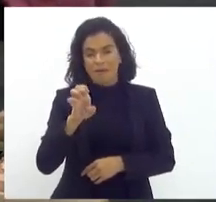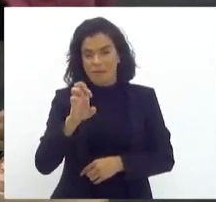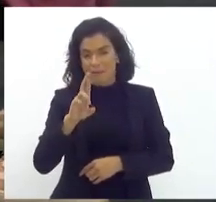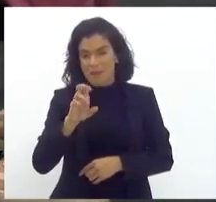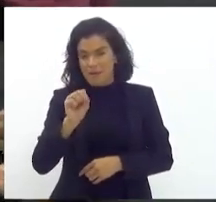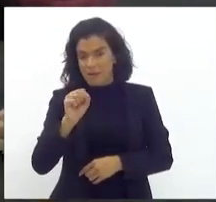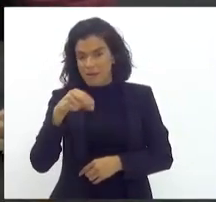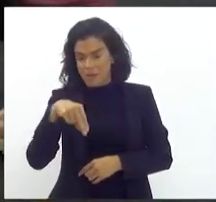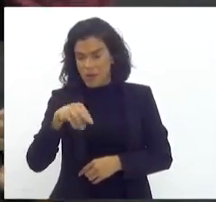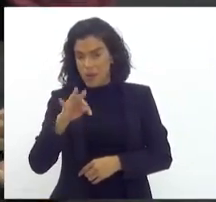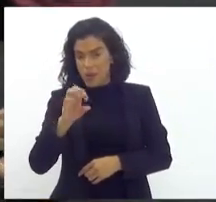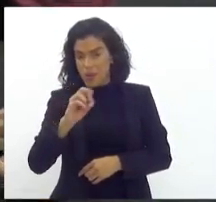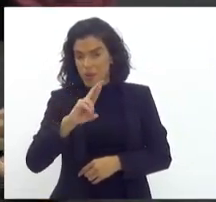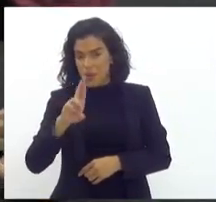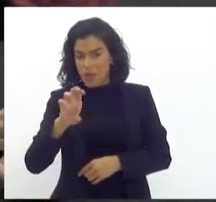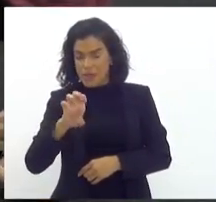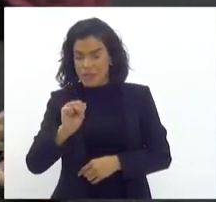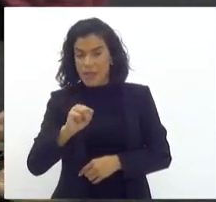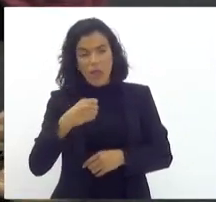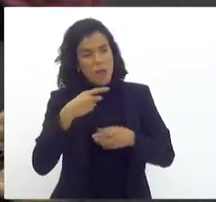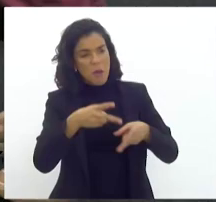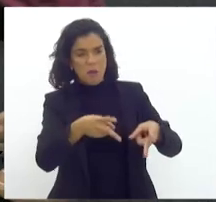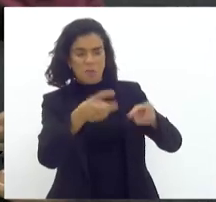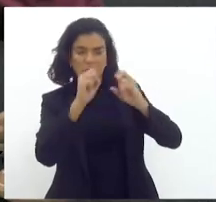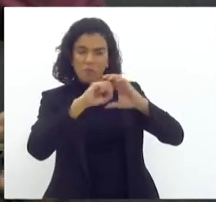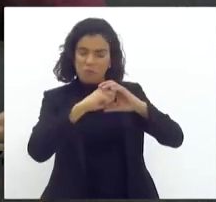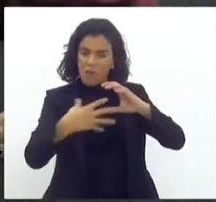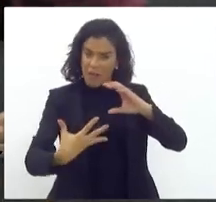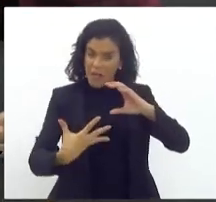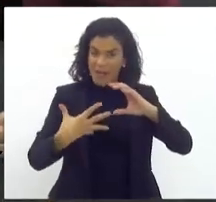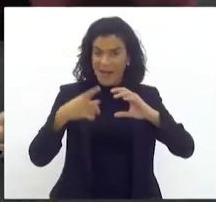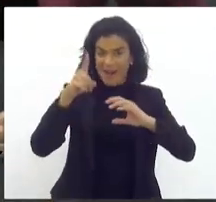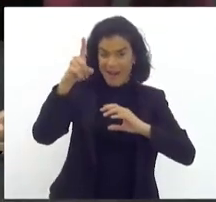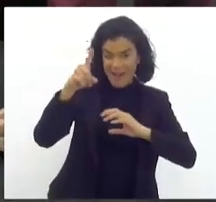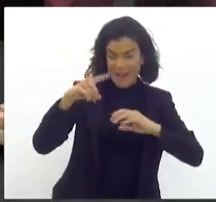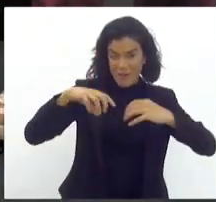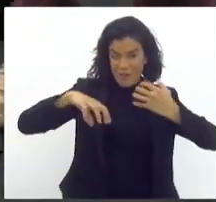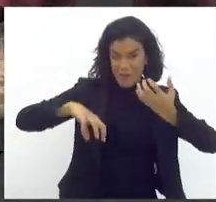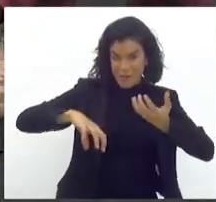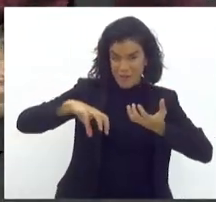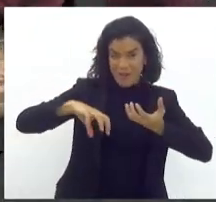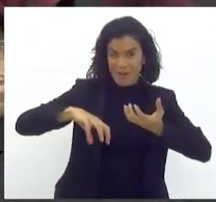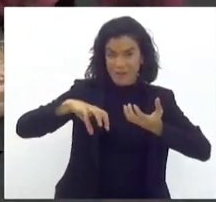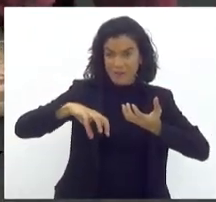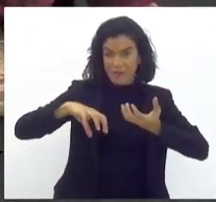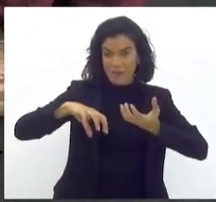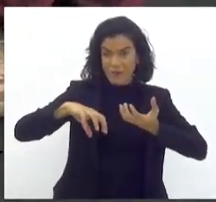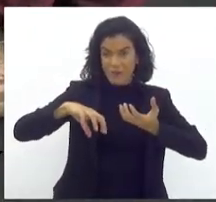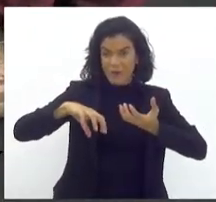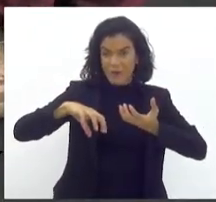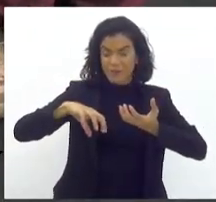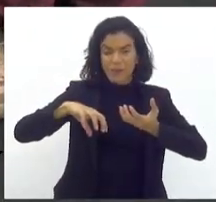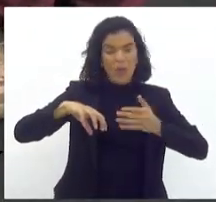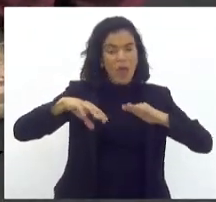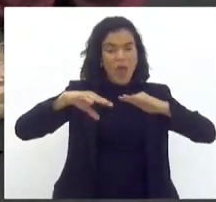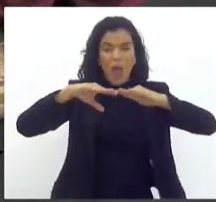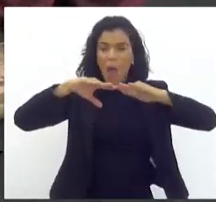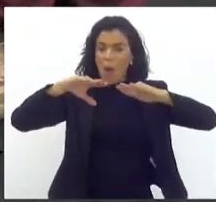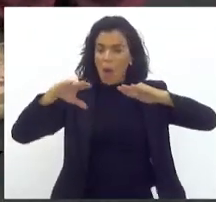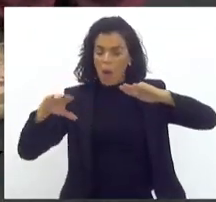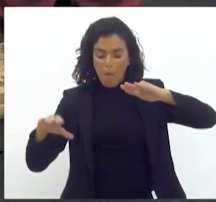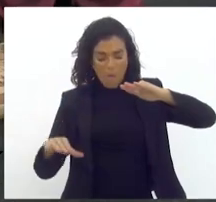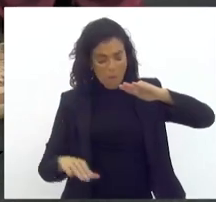e eu tenho observado uma característica no Congresso Nacional que o nível caiu de uma